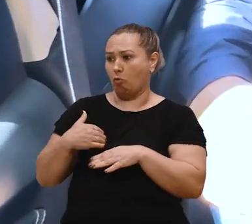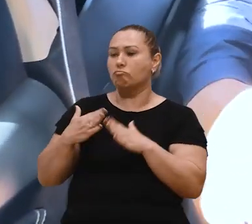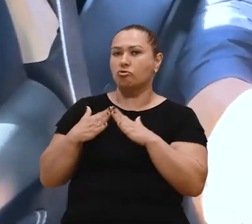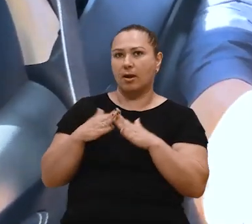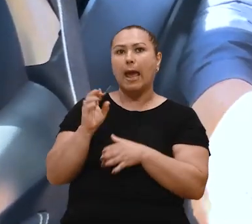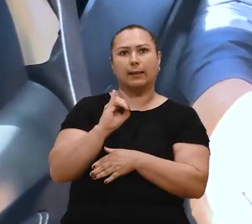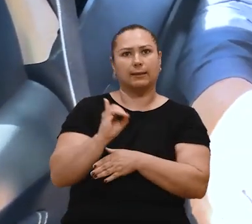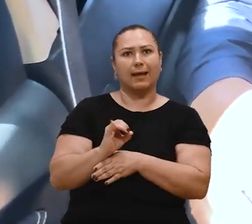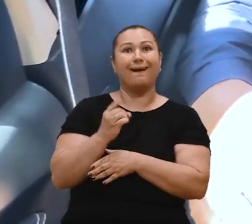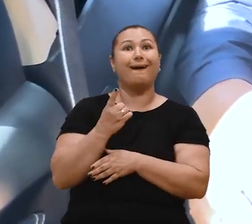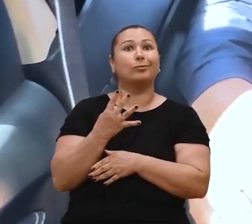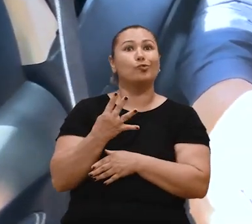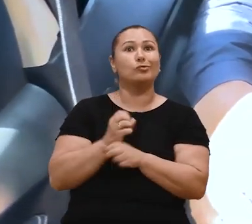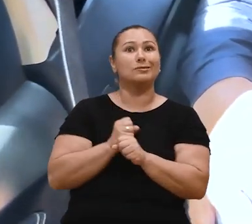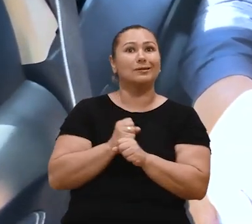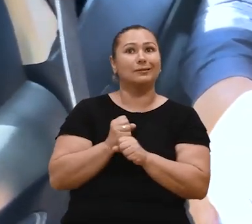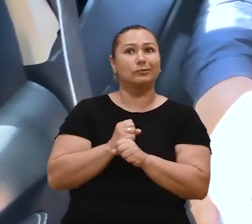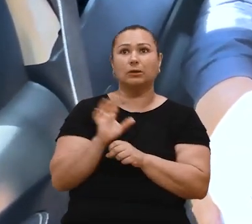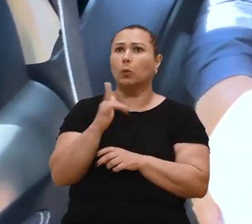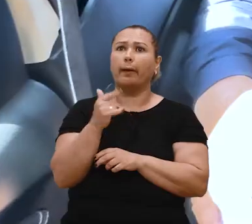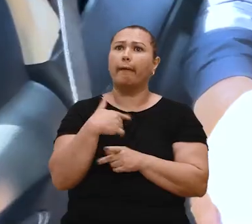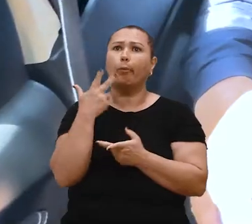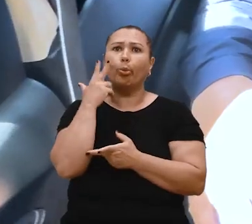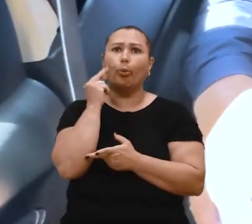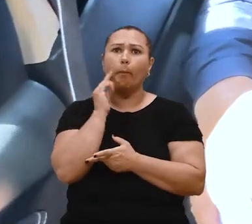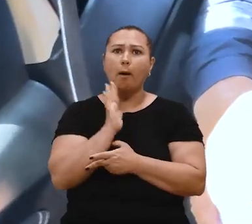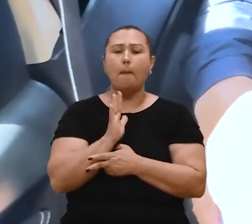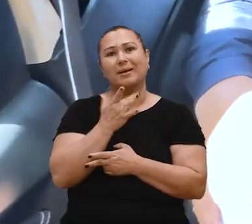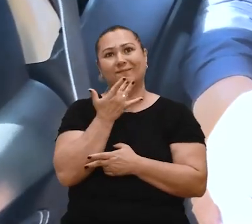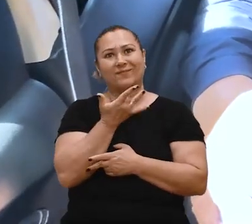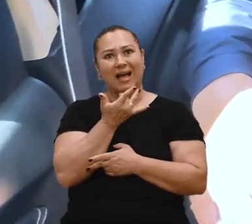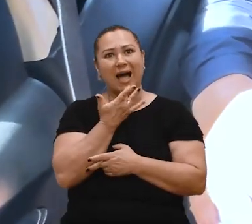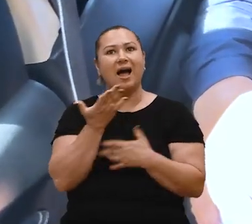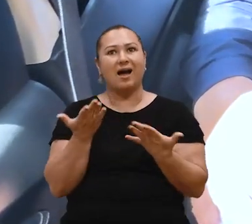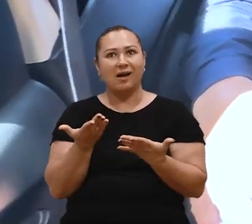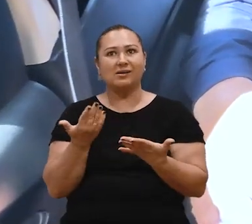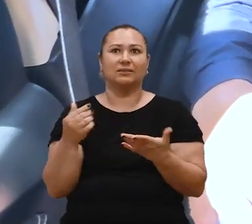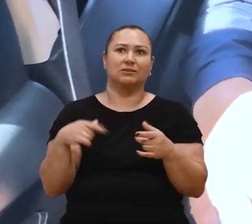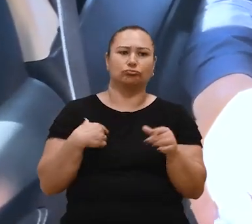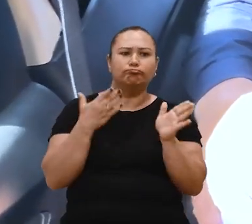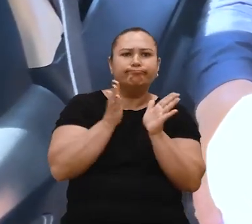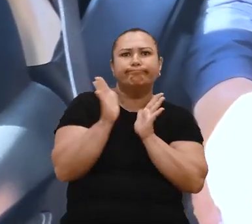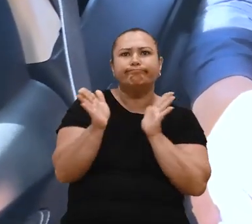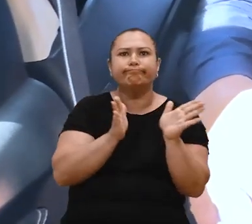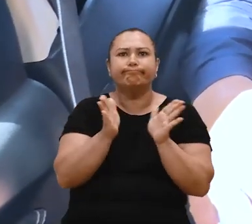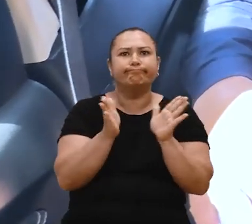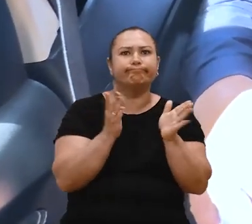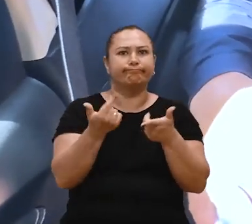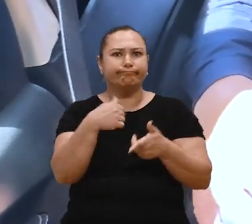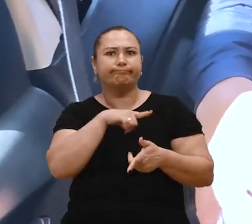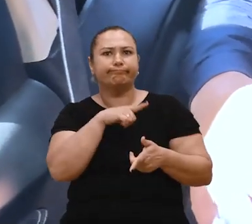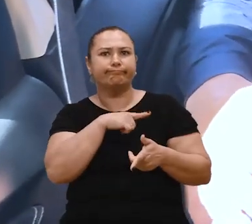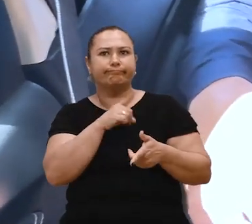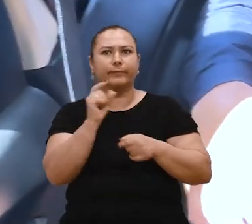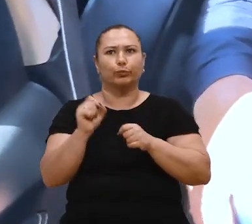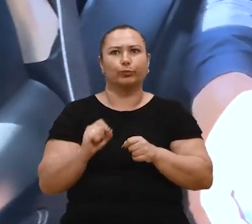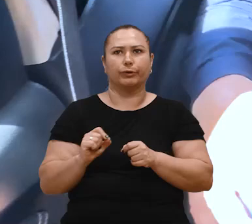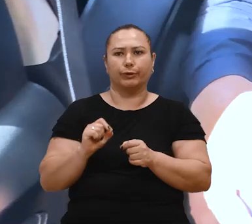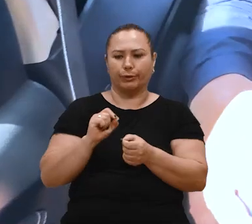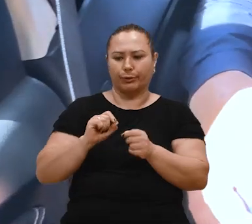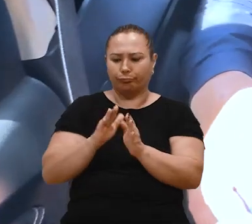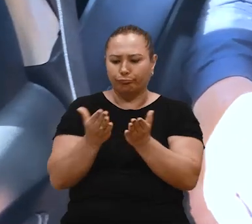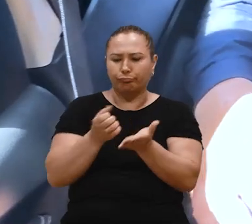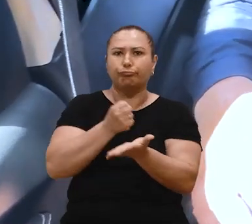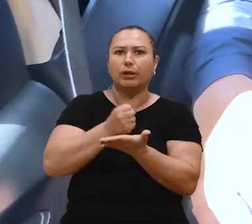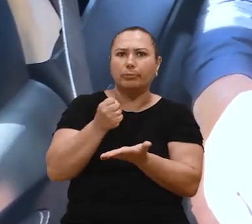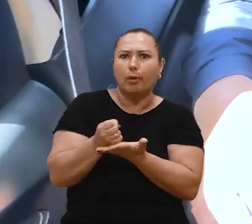anos. Num tempo em que não era tão comum, né, vereador? Hoje em dia é muito mais fácil, né? É muito mais acessível, o pessoal tem o direito ao passaporte pela linhagem e